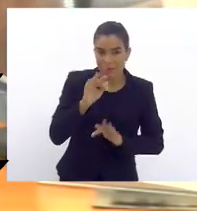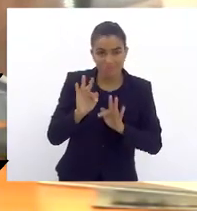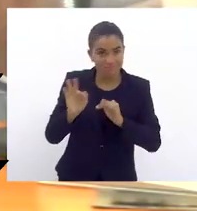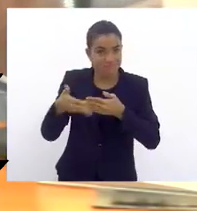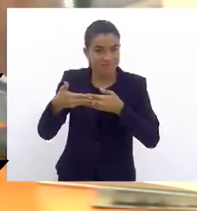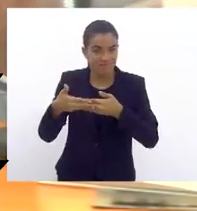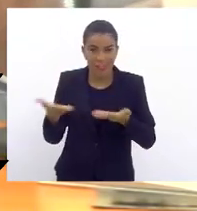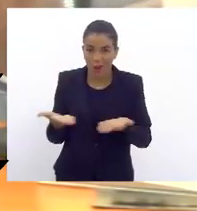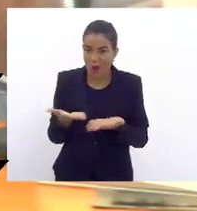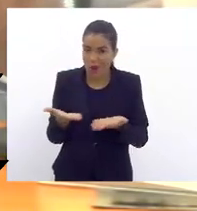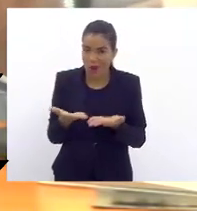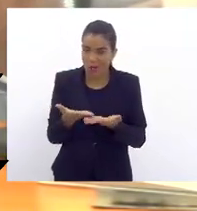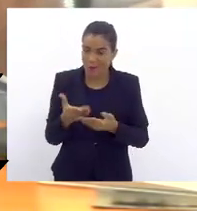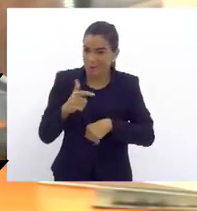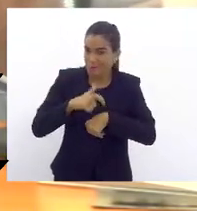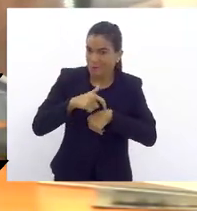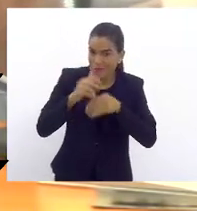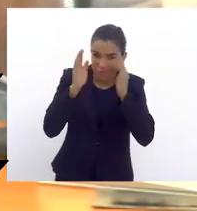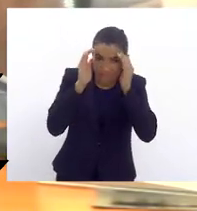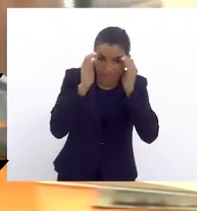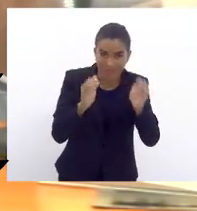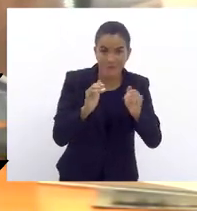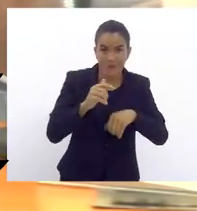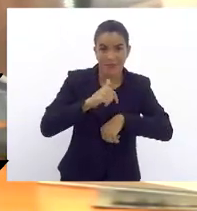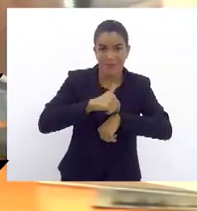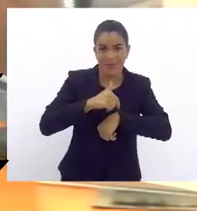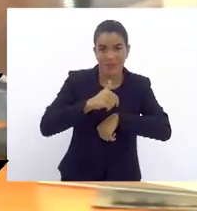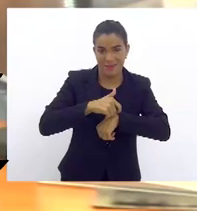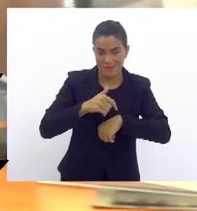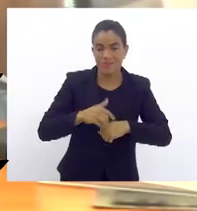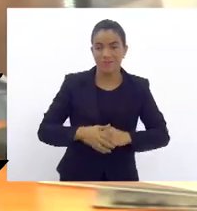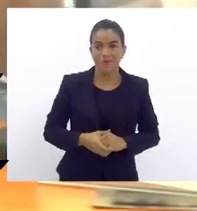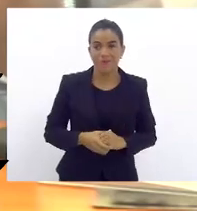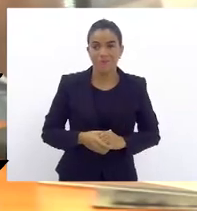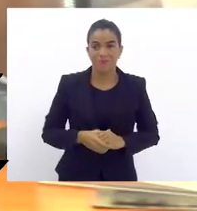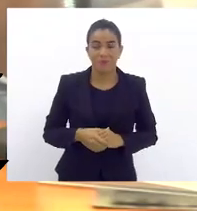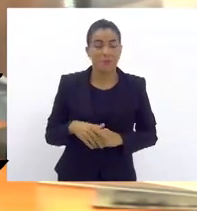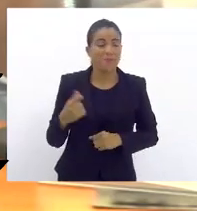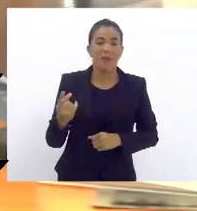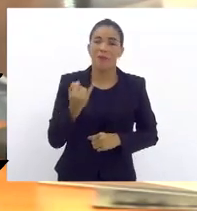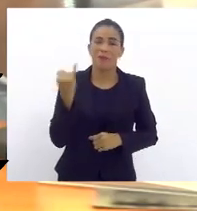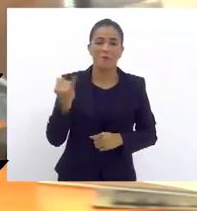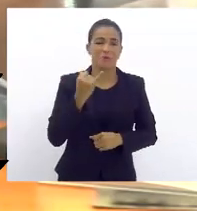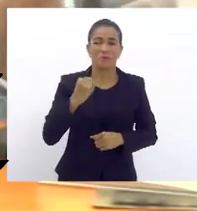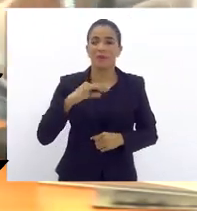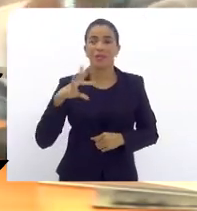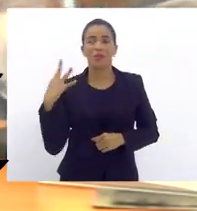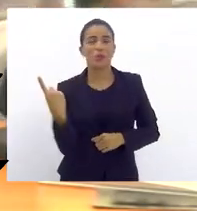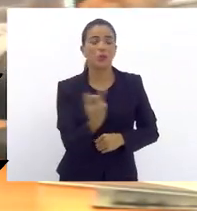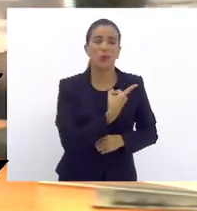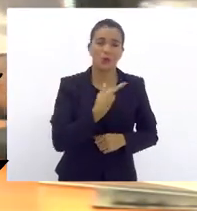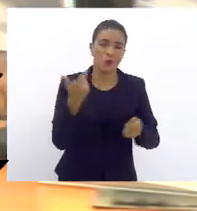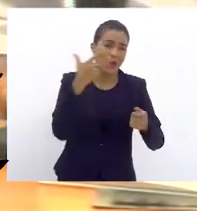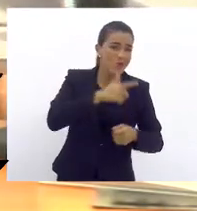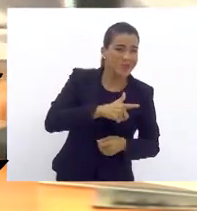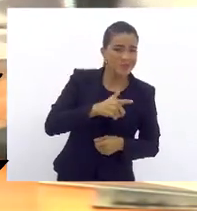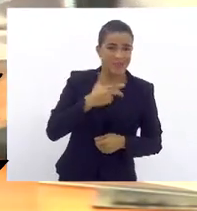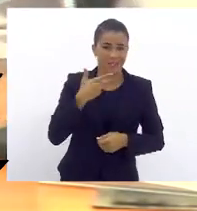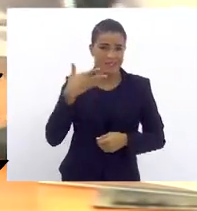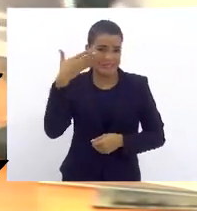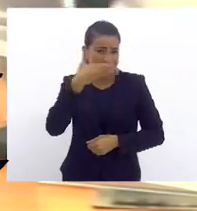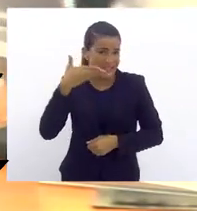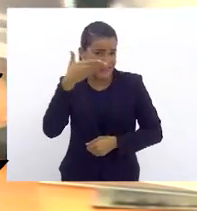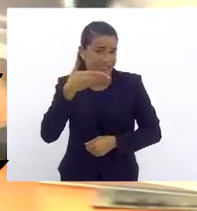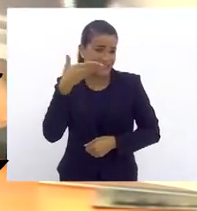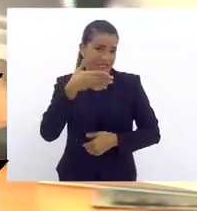sermos mais rigorosos ao tempo né que é fundamental para que a gente todos possam falar que a gente todos possam dar